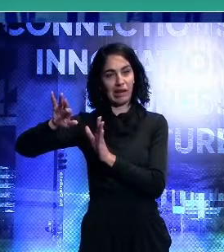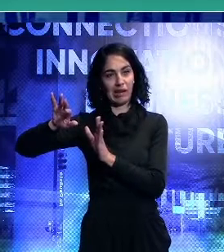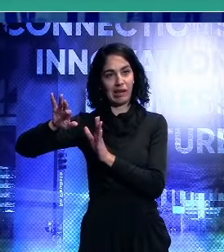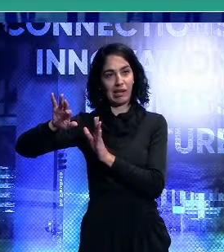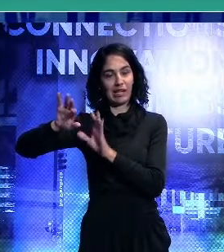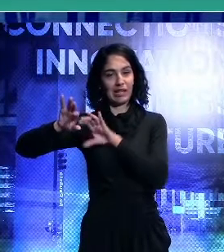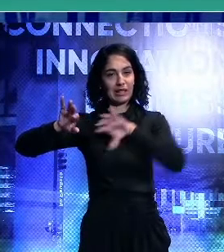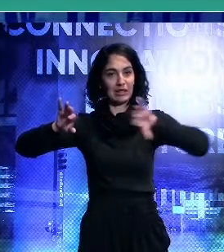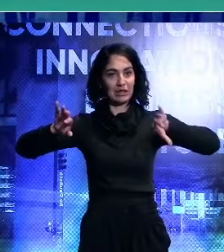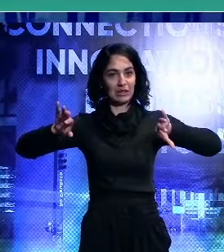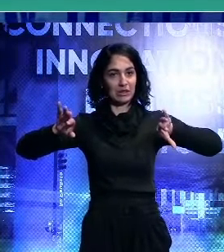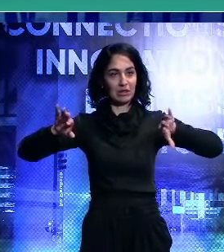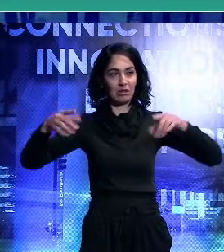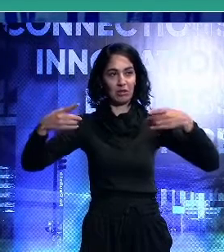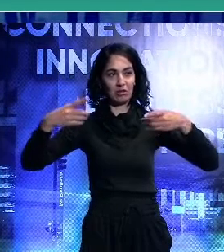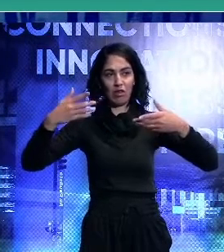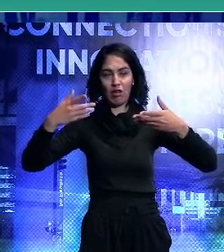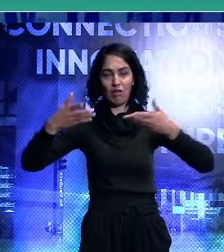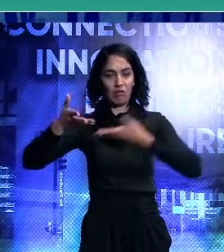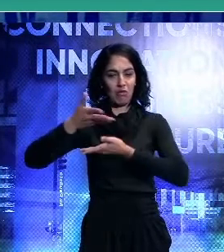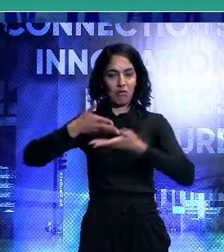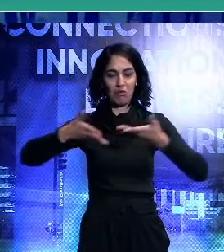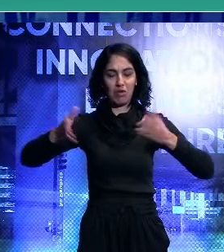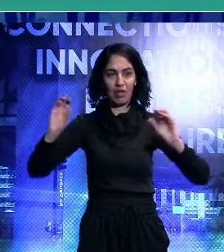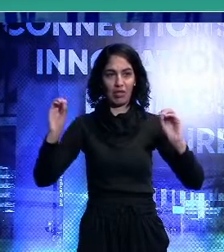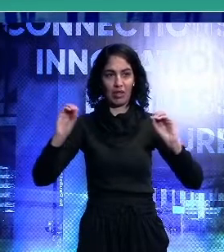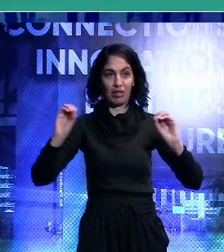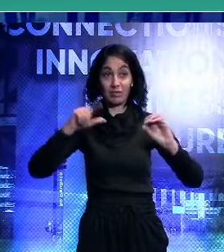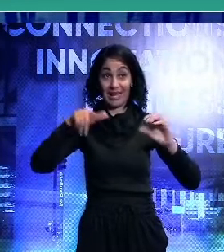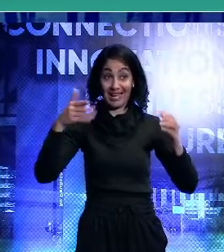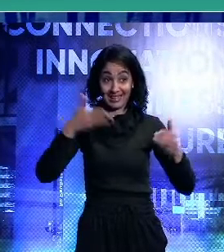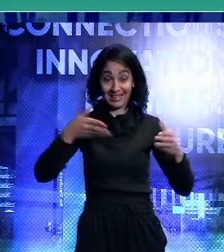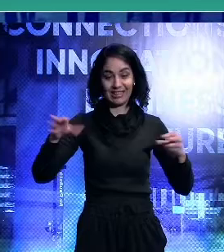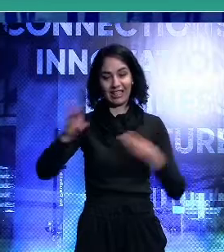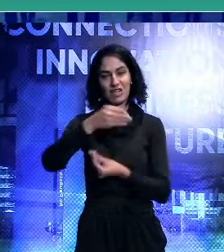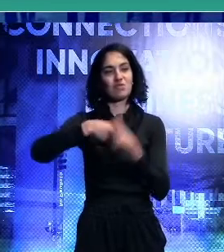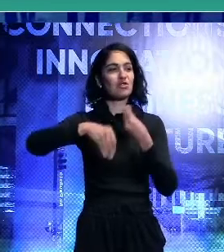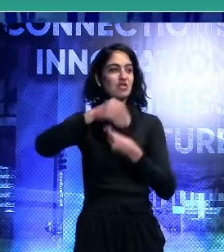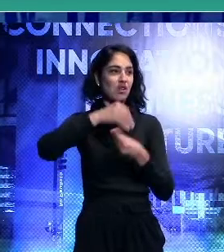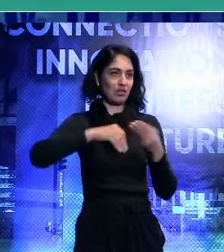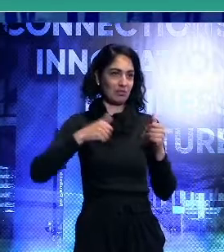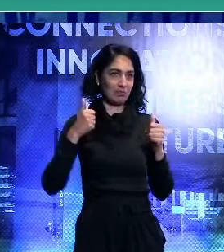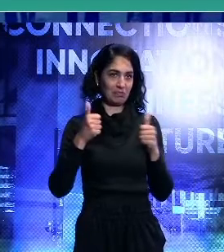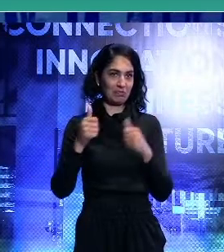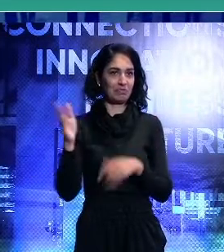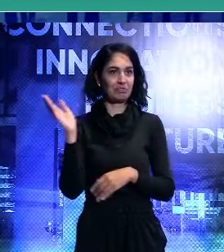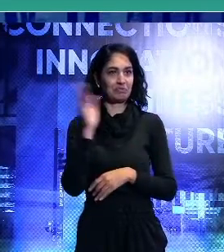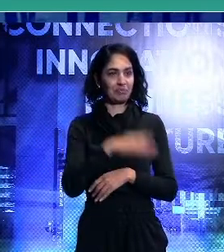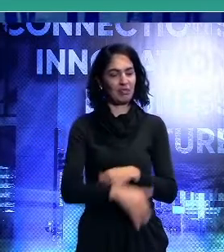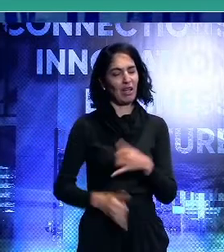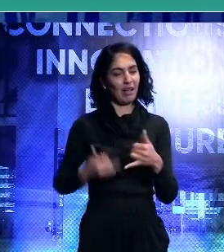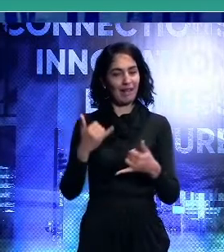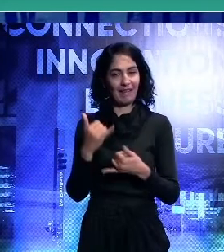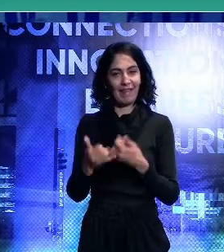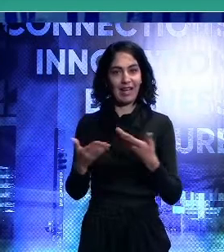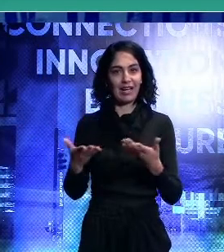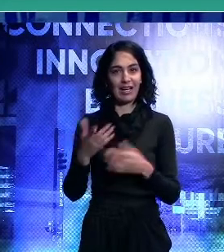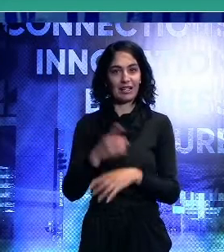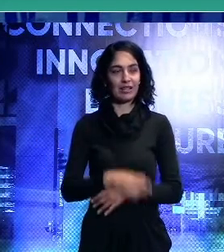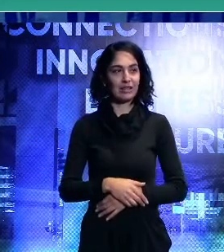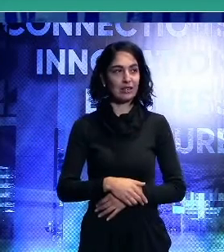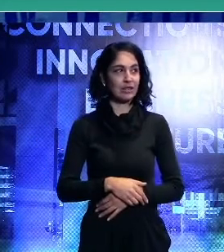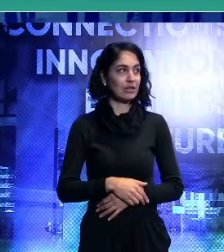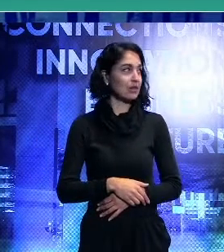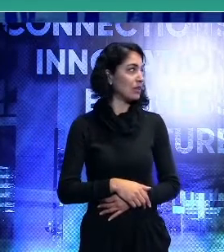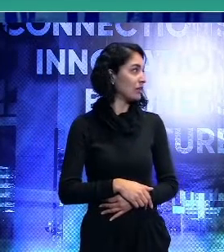ninguém se fala, né? Aqui a gente já está misturado. Beleza? Bora se divertir um pouco. Eu aponto para que lado, eu aponto